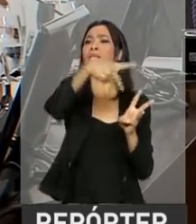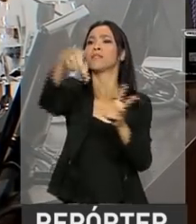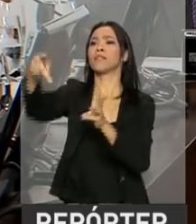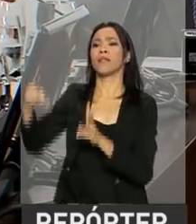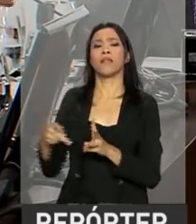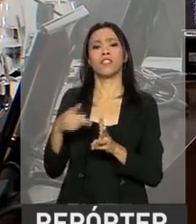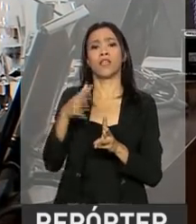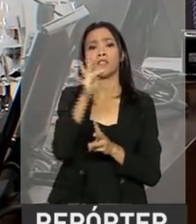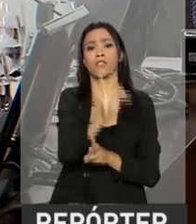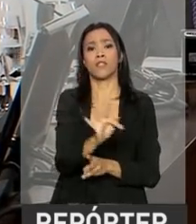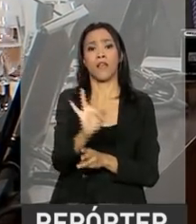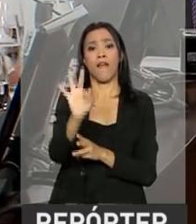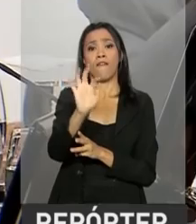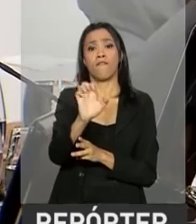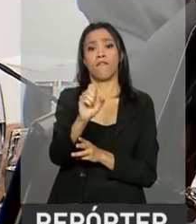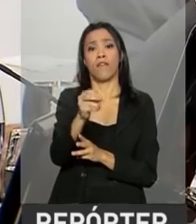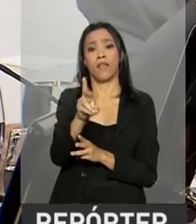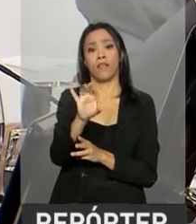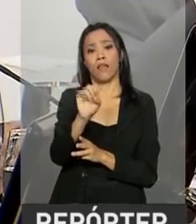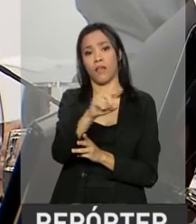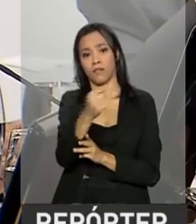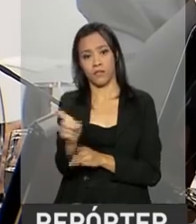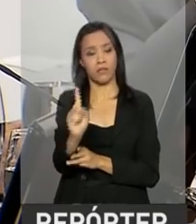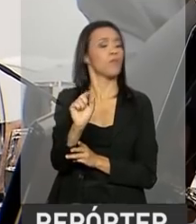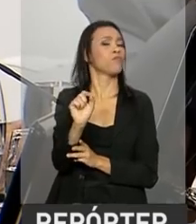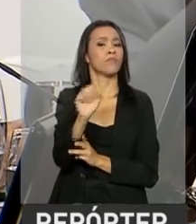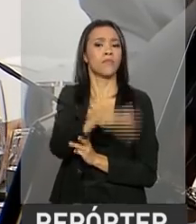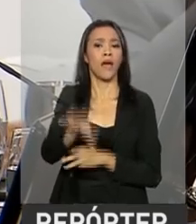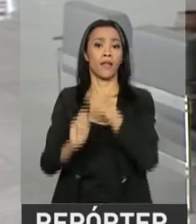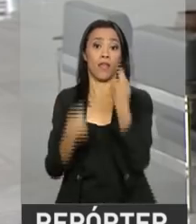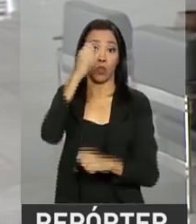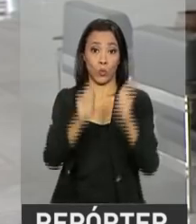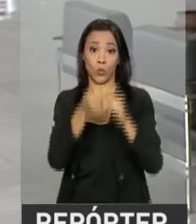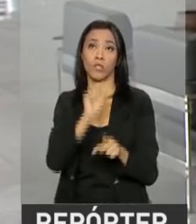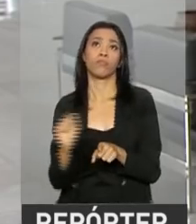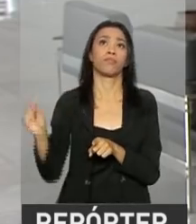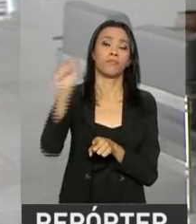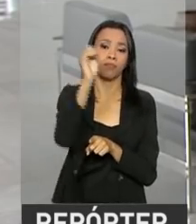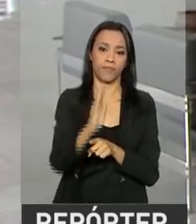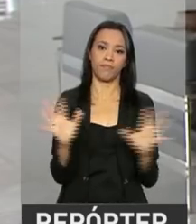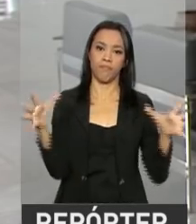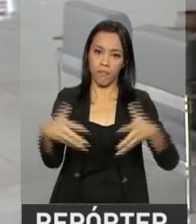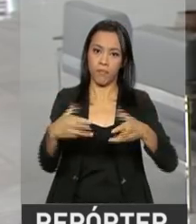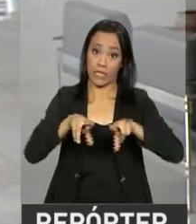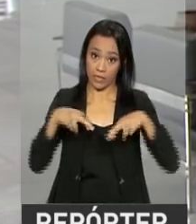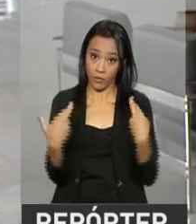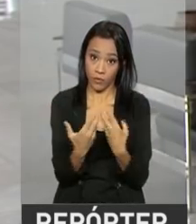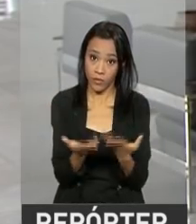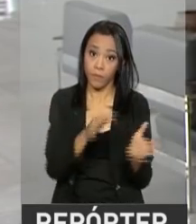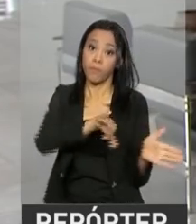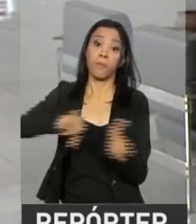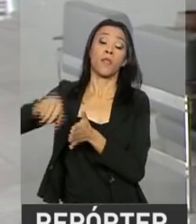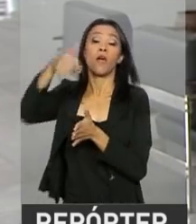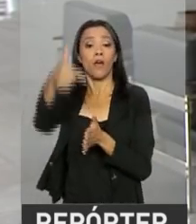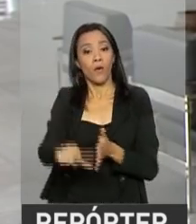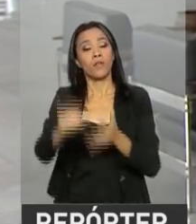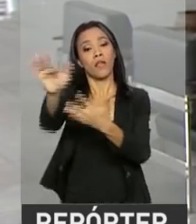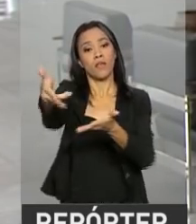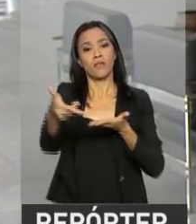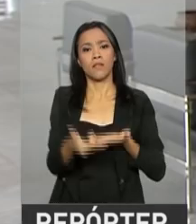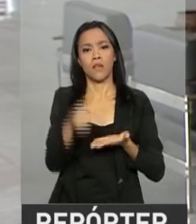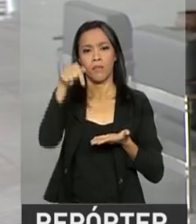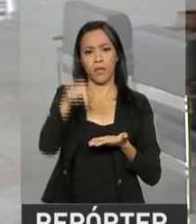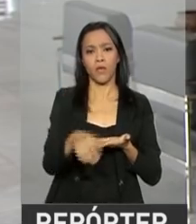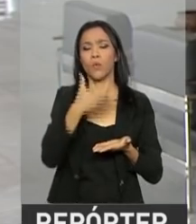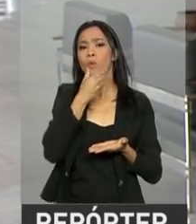estaduais da indústria. Ainda hoje, na parte da tarde, Michel Temer recebe o deputado federal Paulinho da Força, também